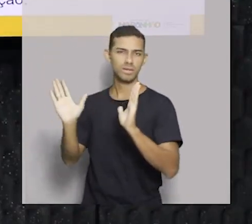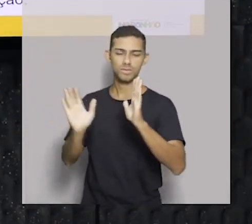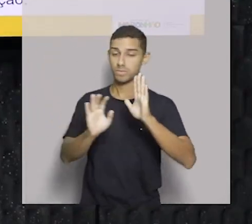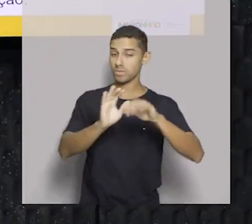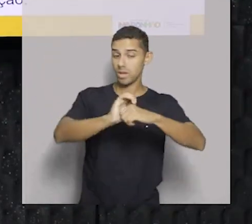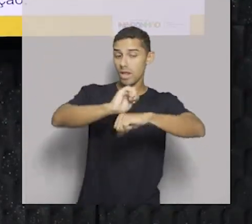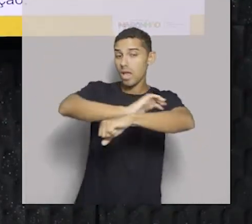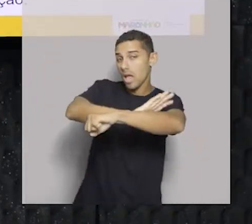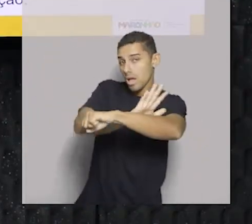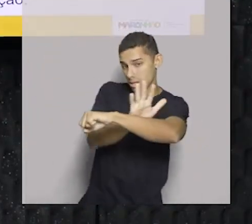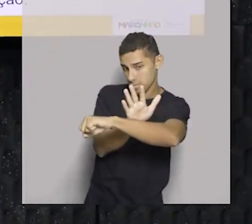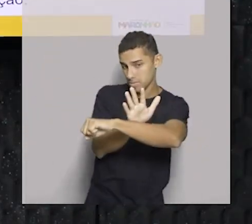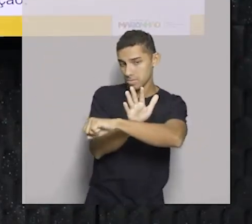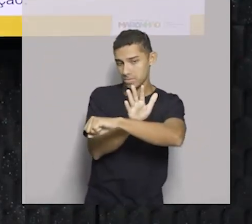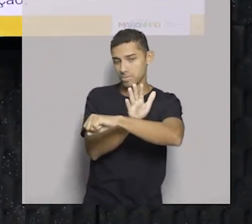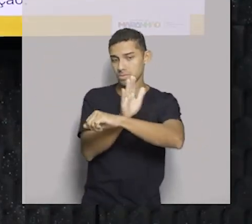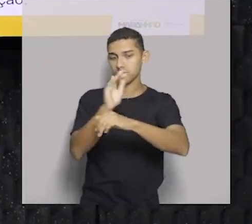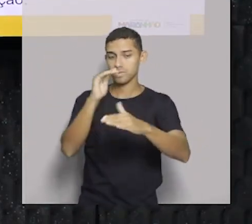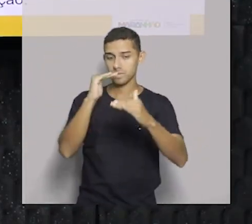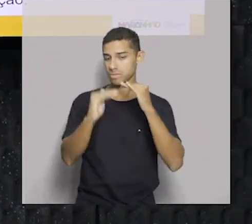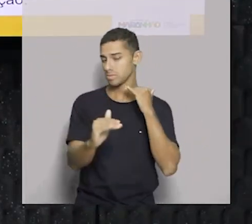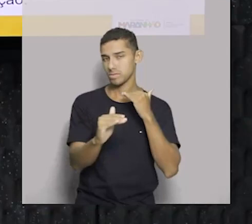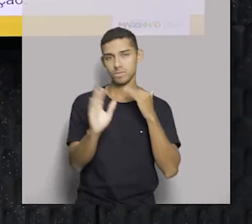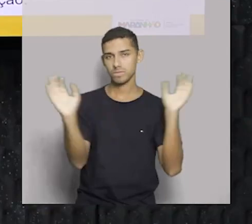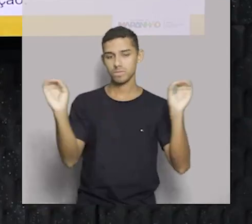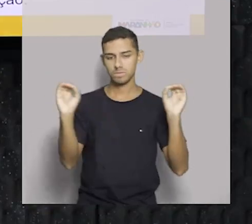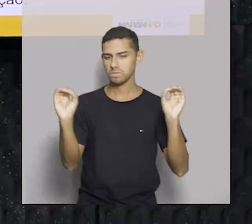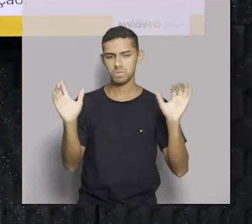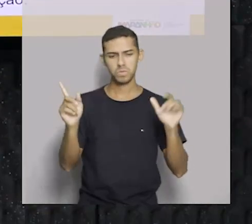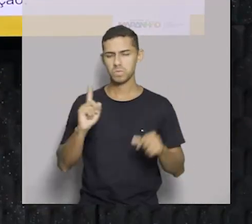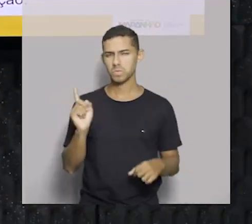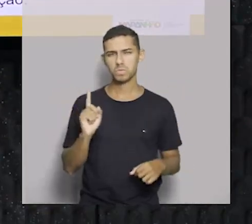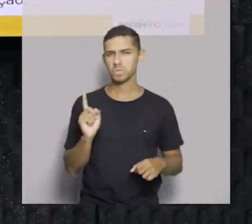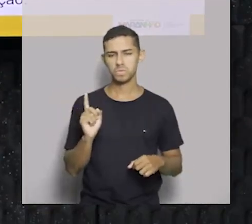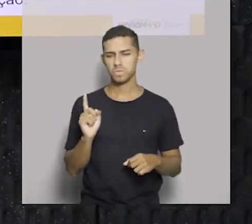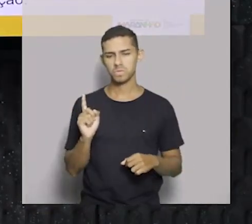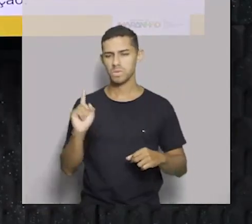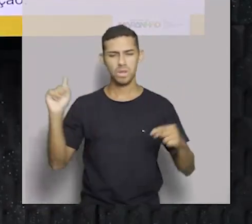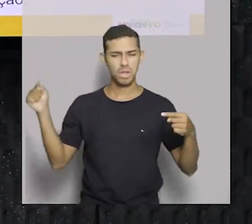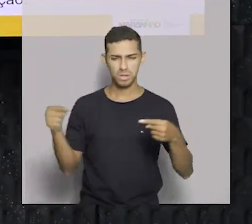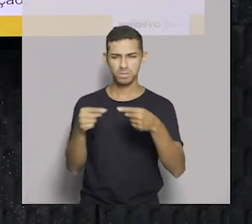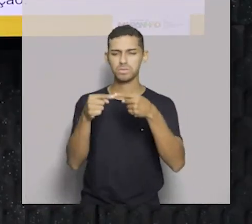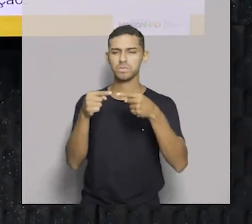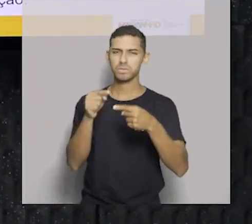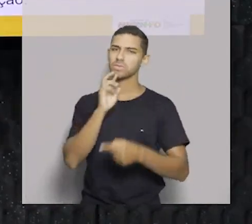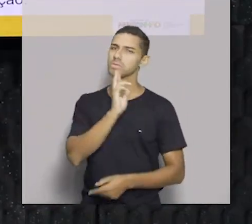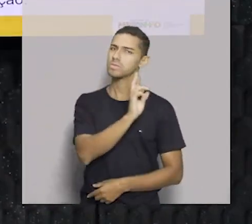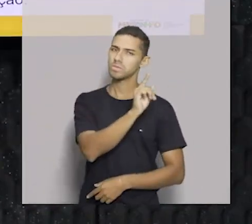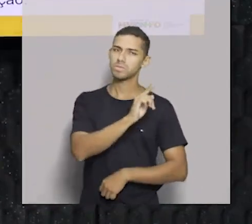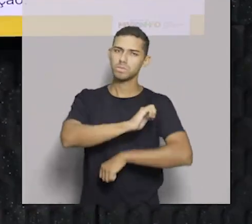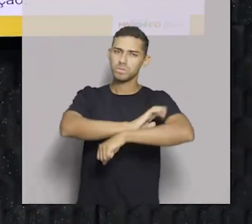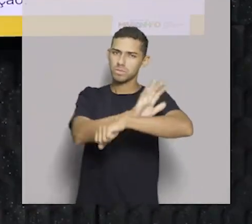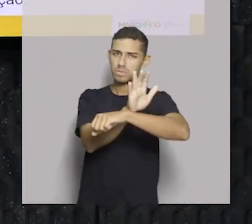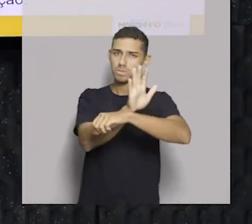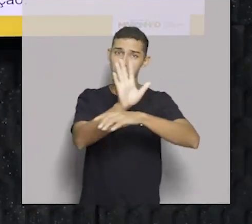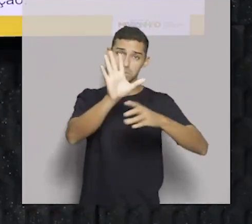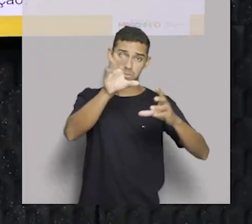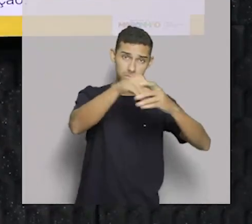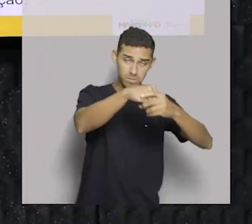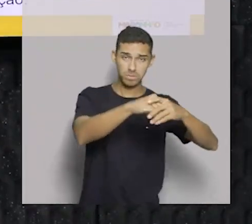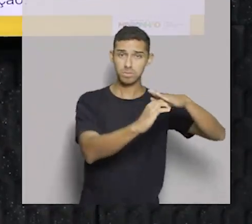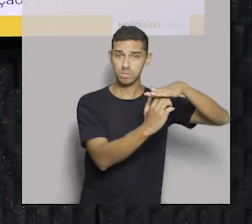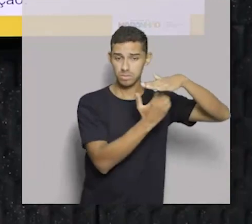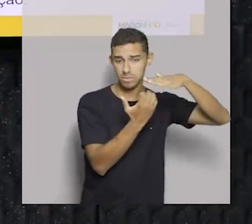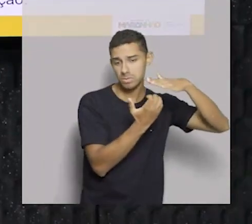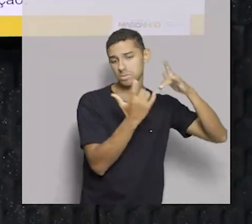na questão então a reforma do Código Penal não necessariamente vai resolver a questão do racismo institucional Ok